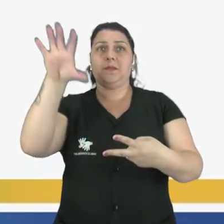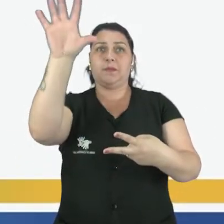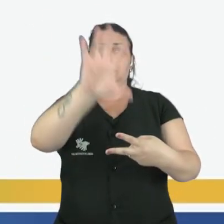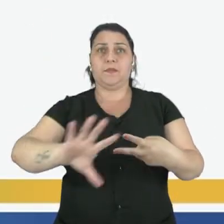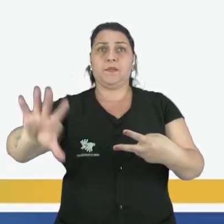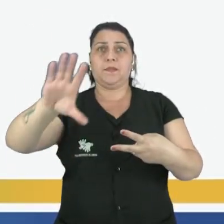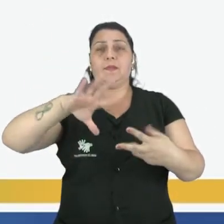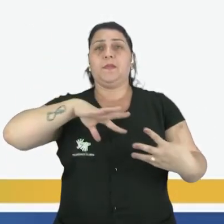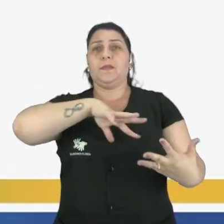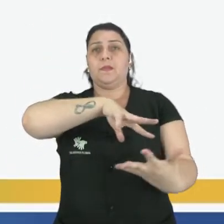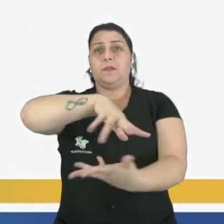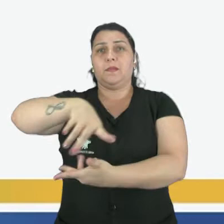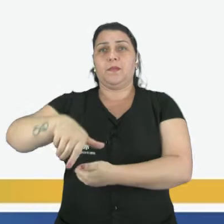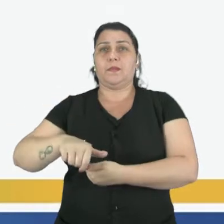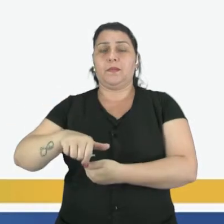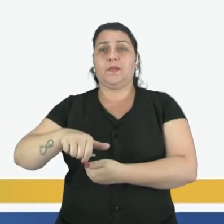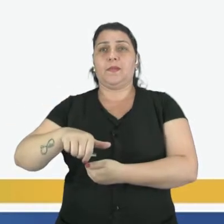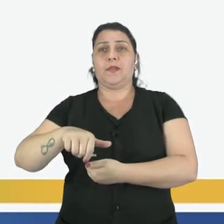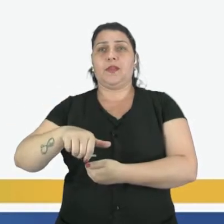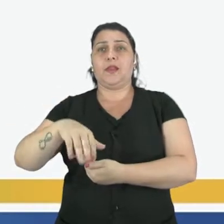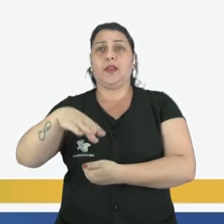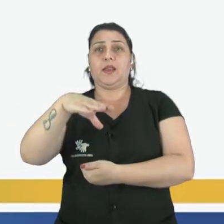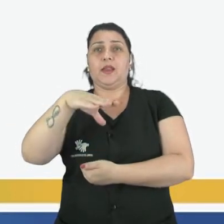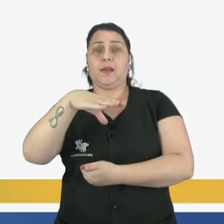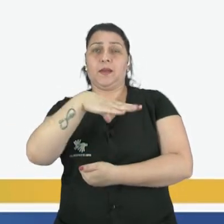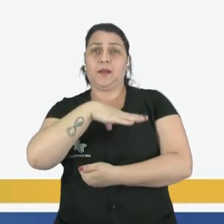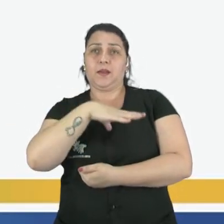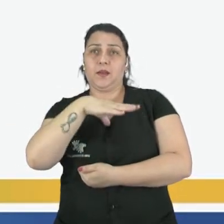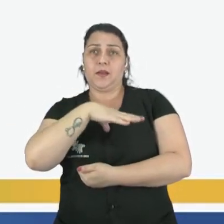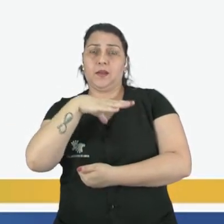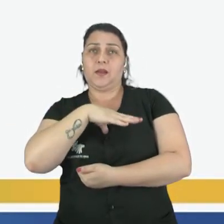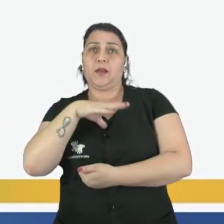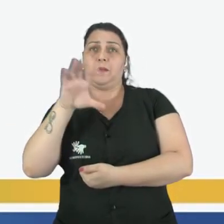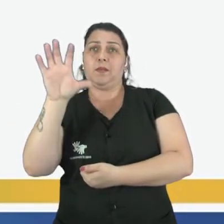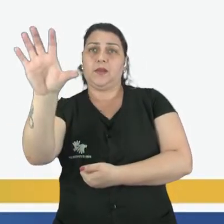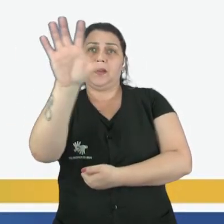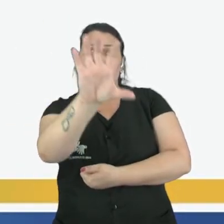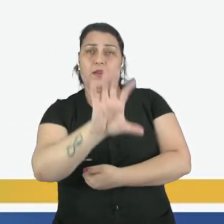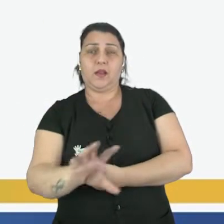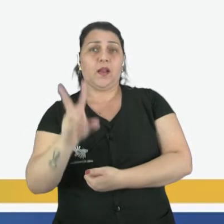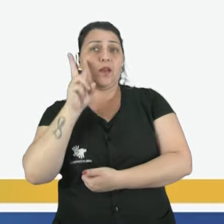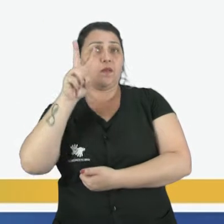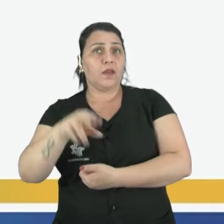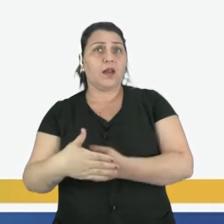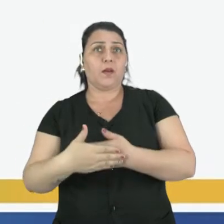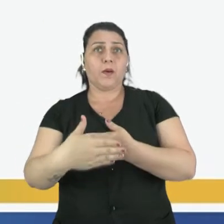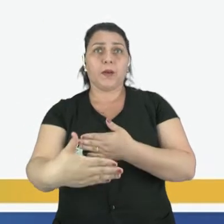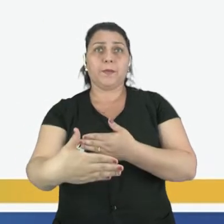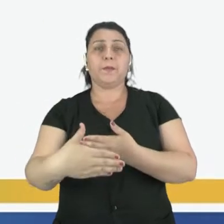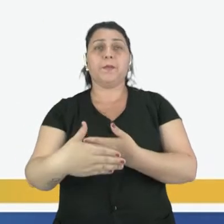cidades que possui importante força política, econômica e social.